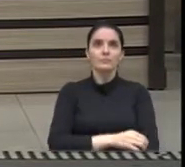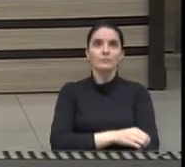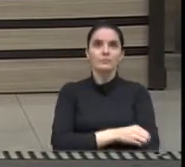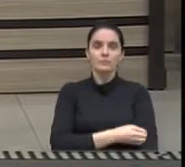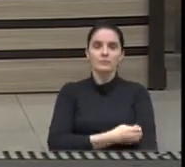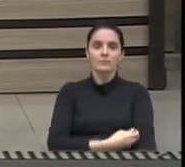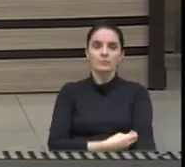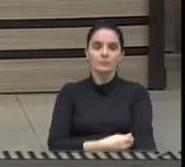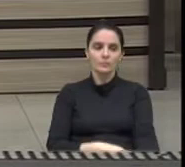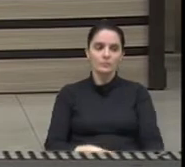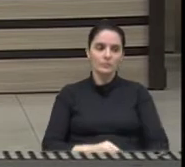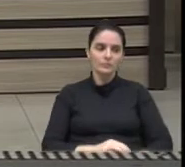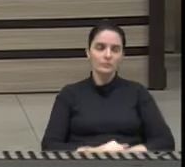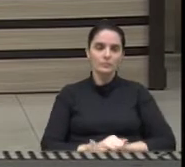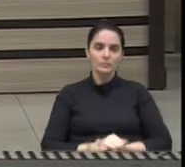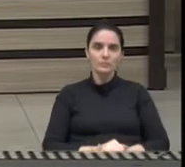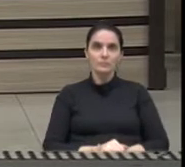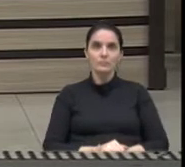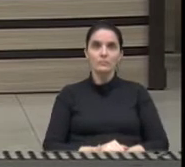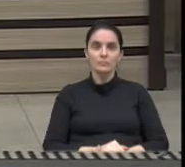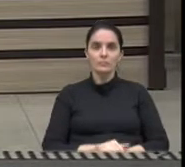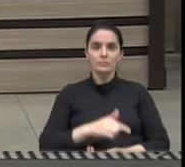Pois não.